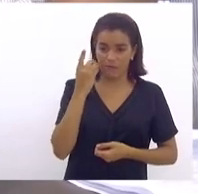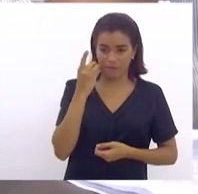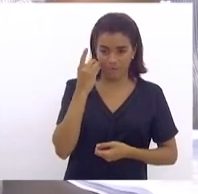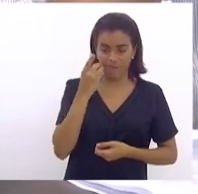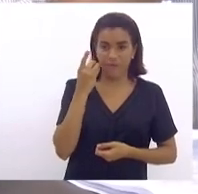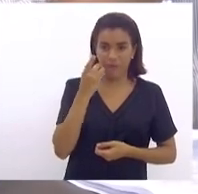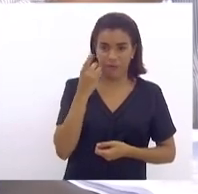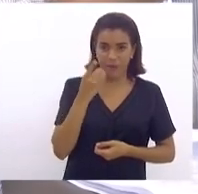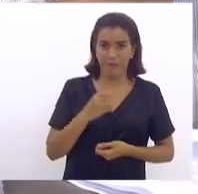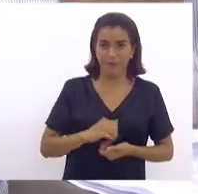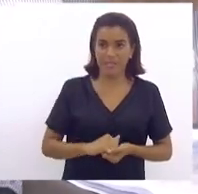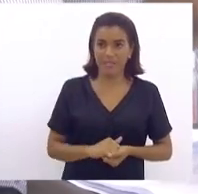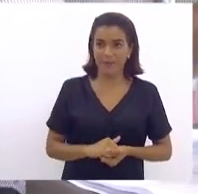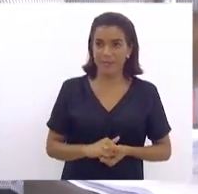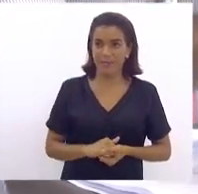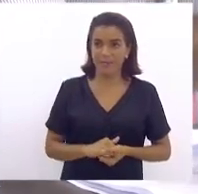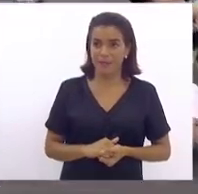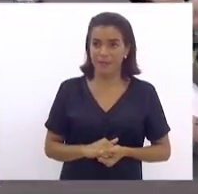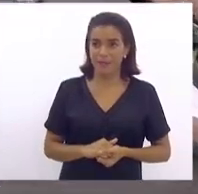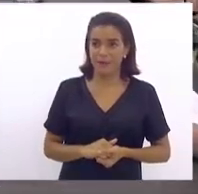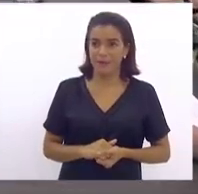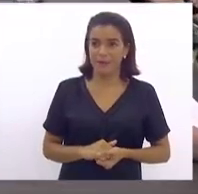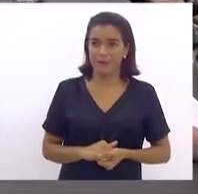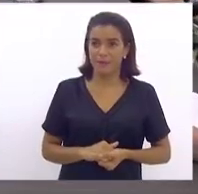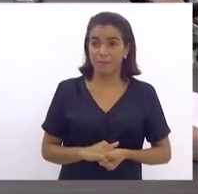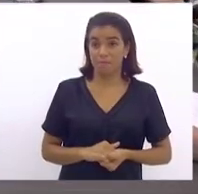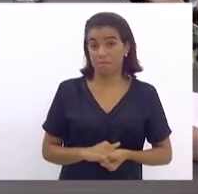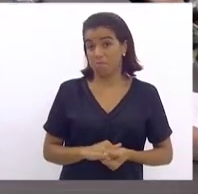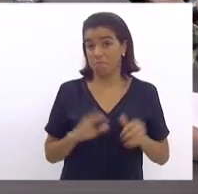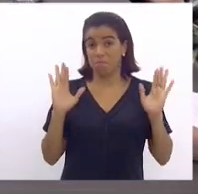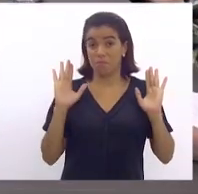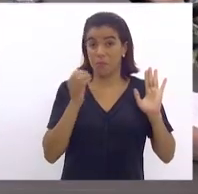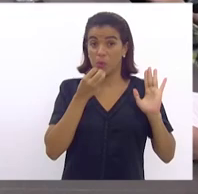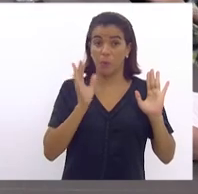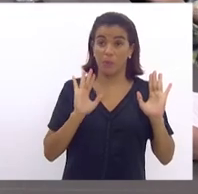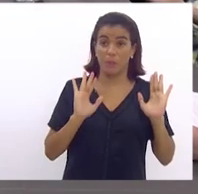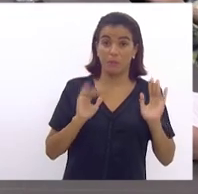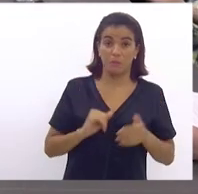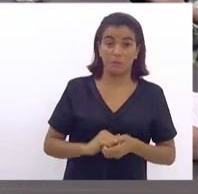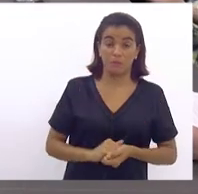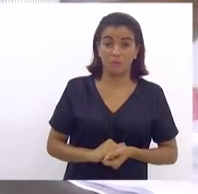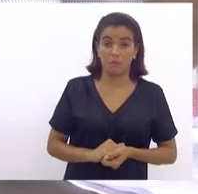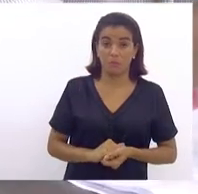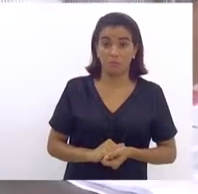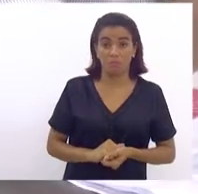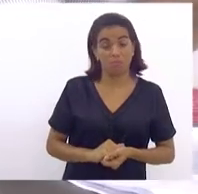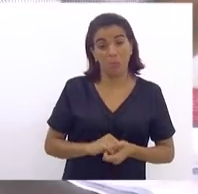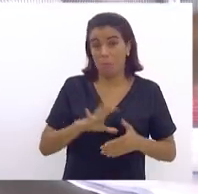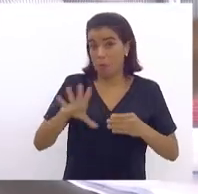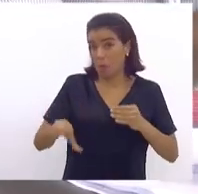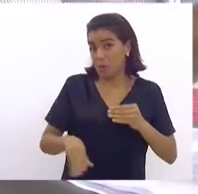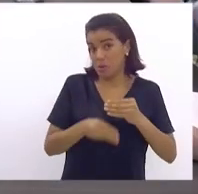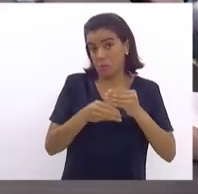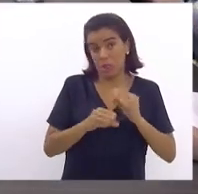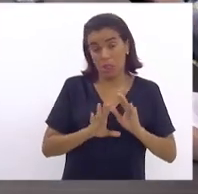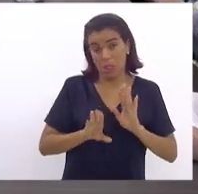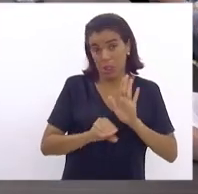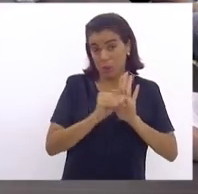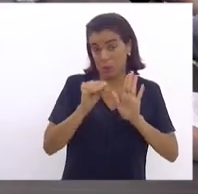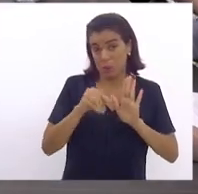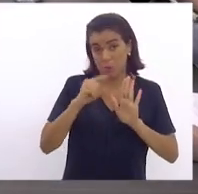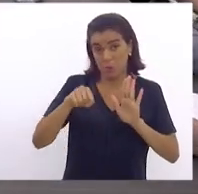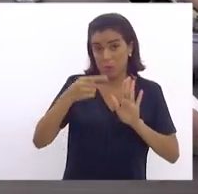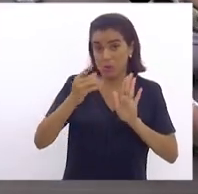pela deputada Verônica. Mas tudo bem. Pode ser emendado depois.